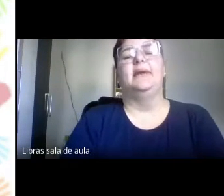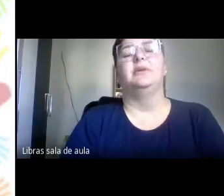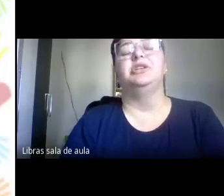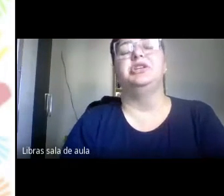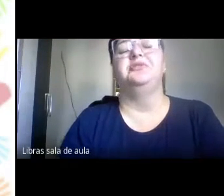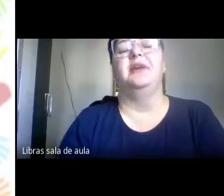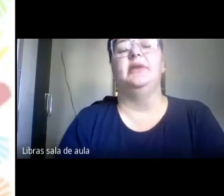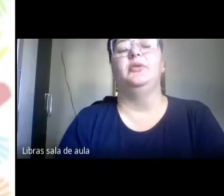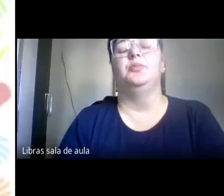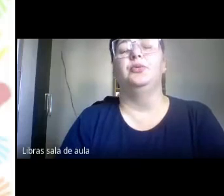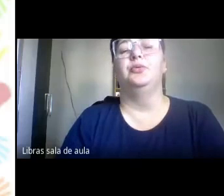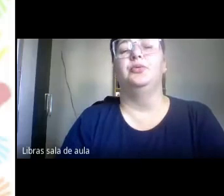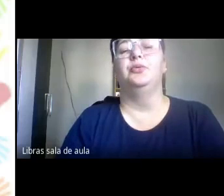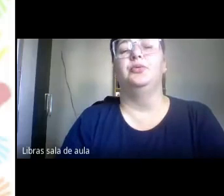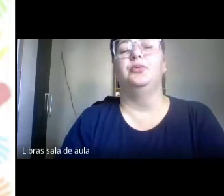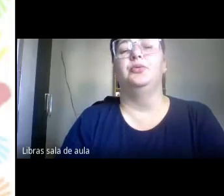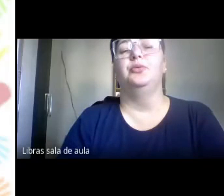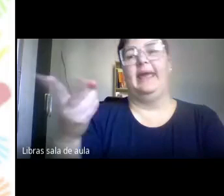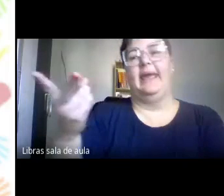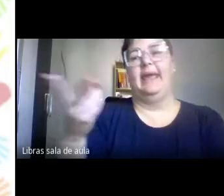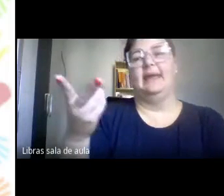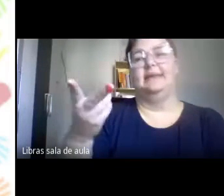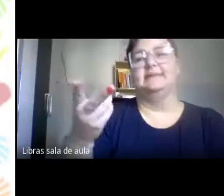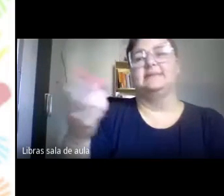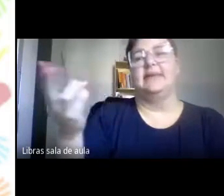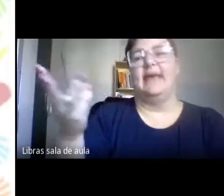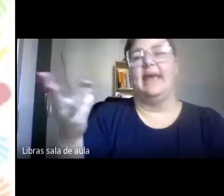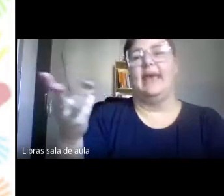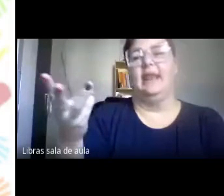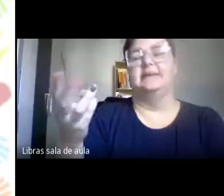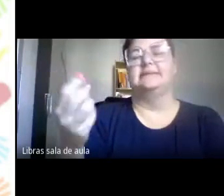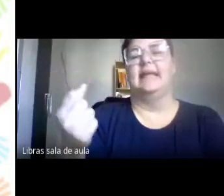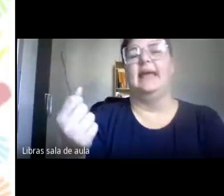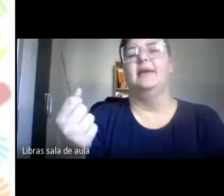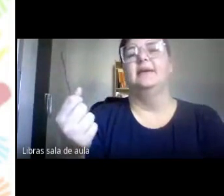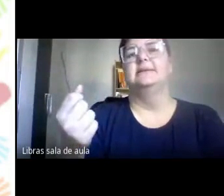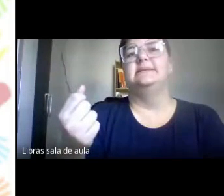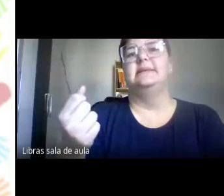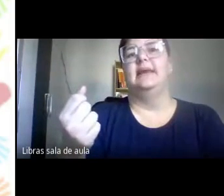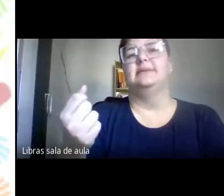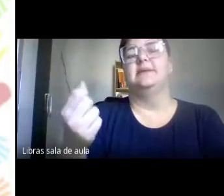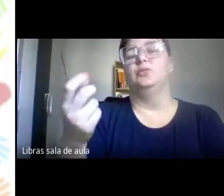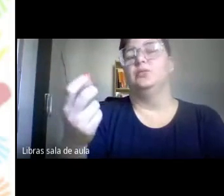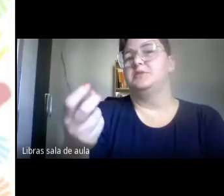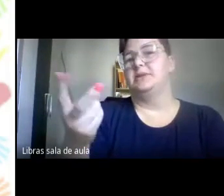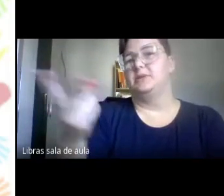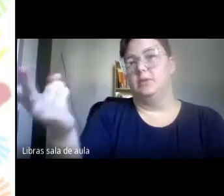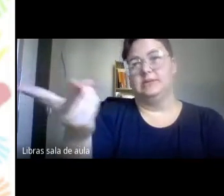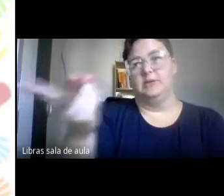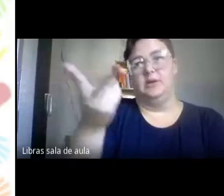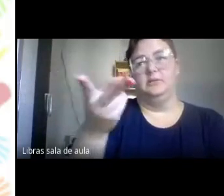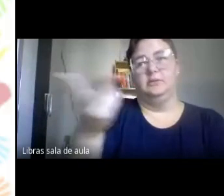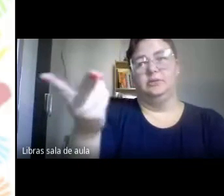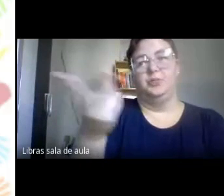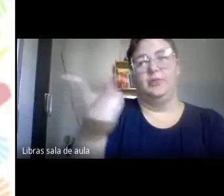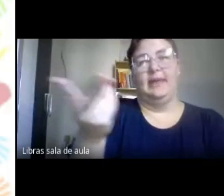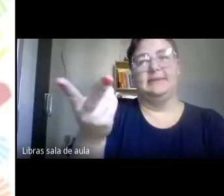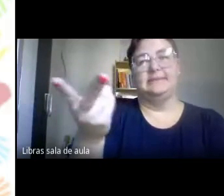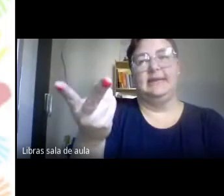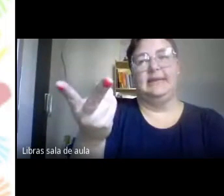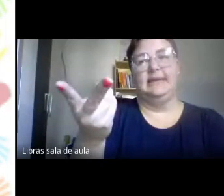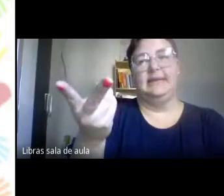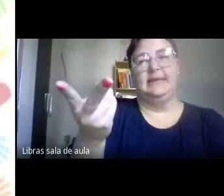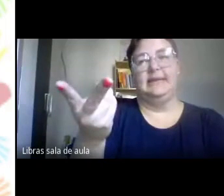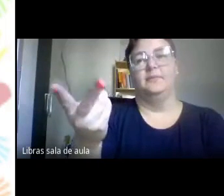E aí, quando a gente fala no plural, eles, elas, né? Se são duas pessoas, ó, tipo,